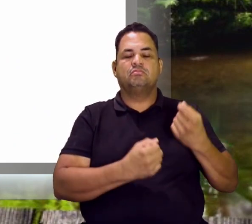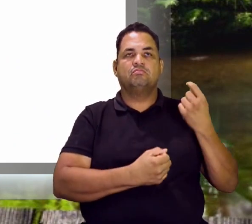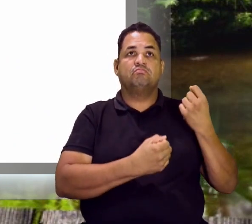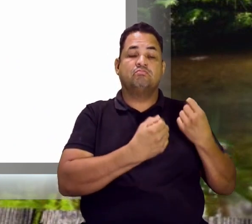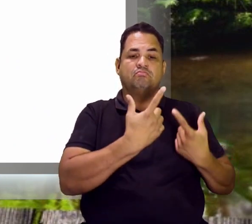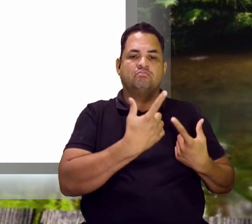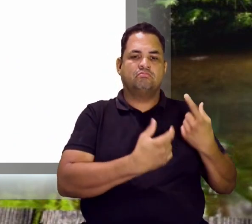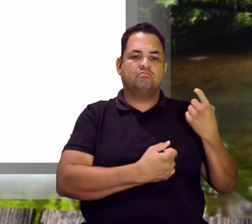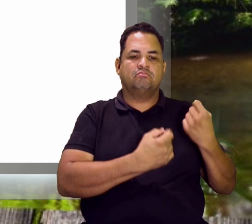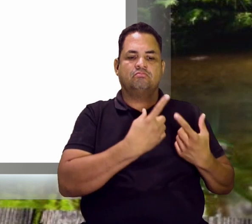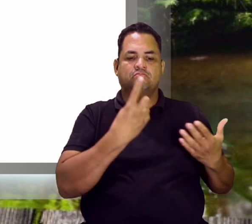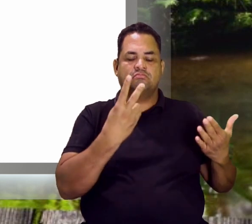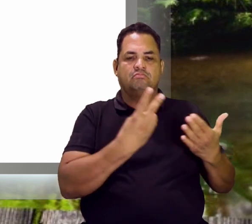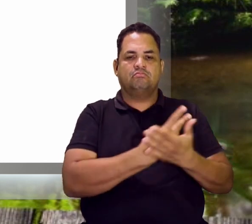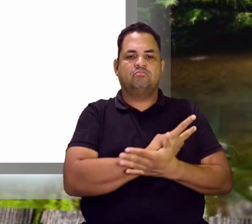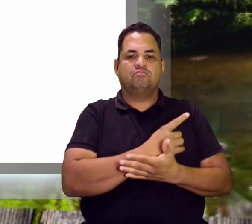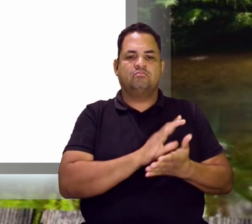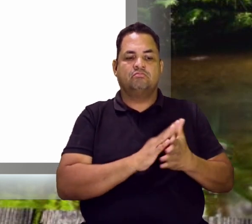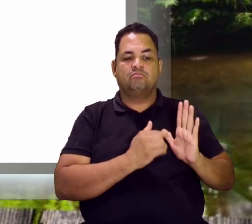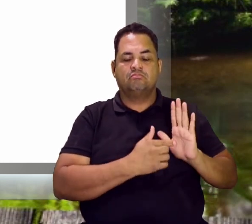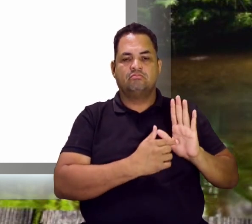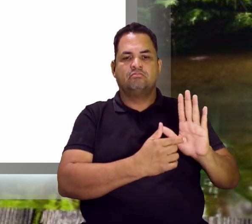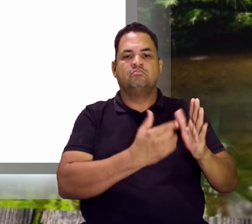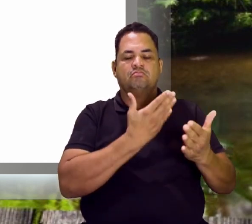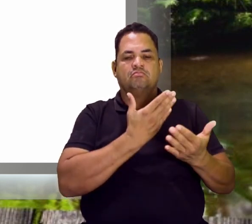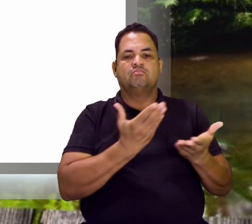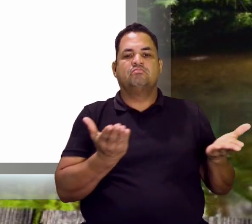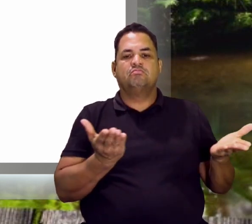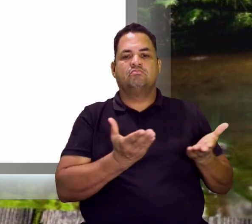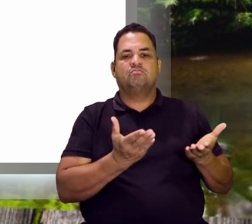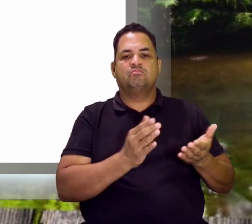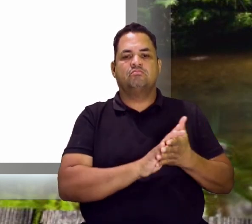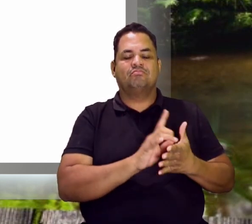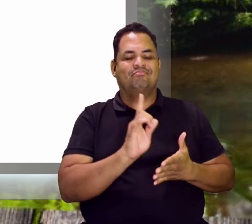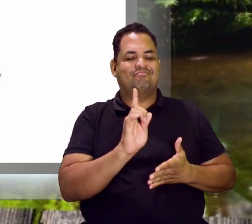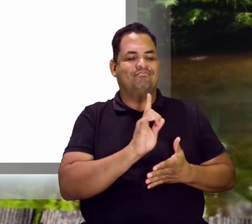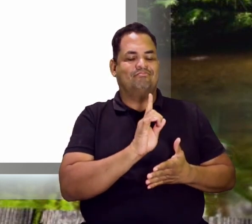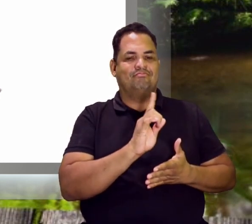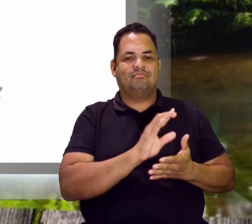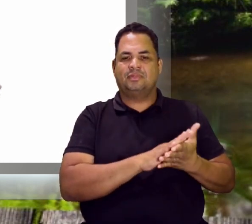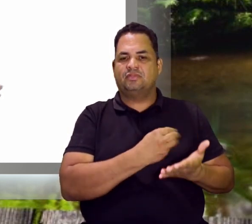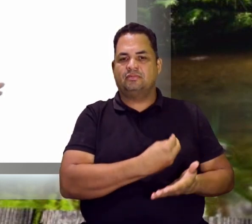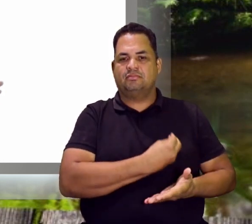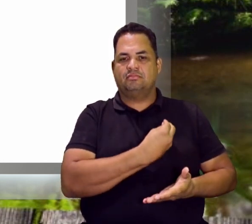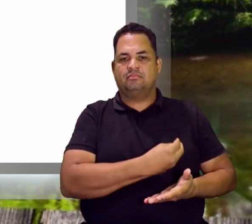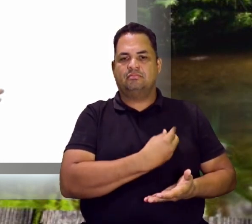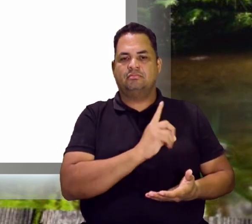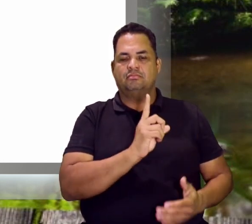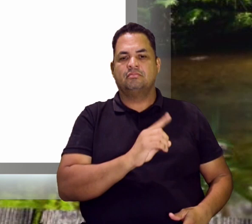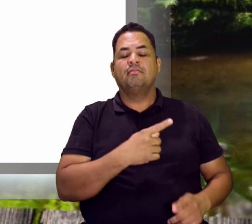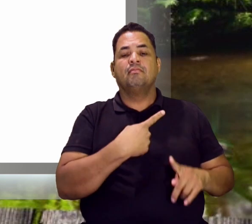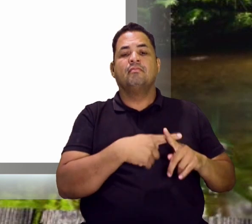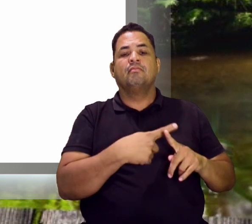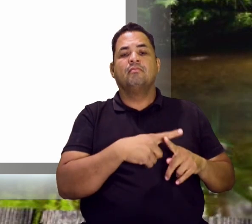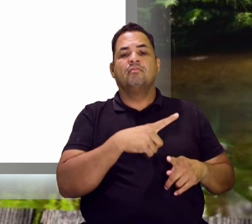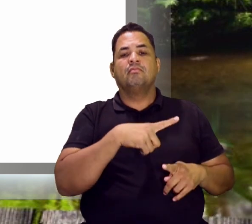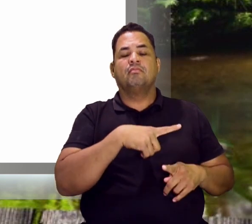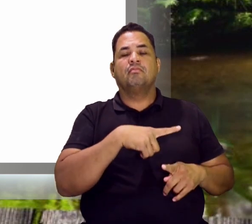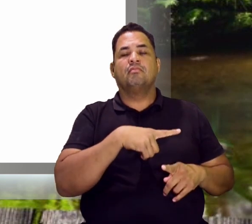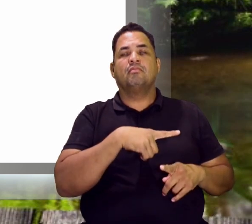algumas situações que nós vamos apresentar na aula de hoje, eles não são considerados seres vivos. Por quê? Porque existe